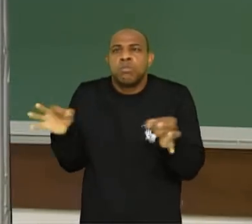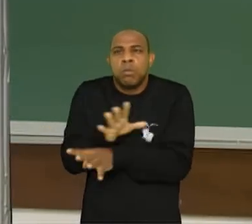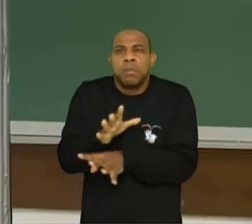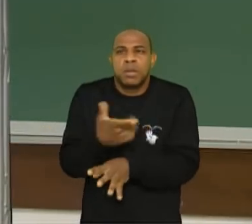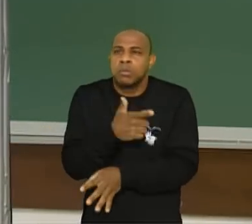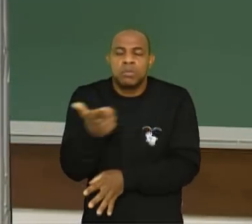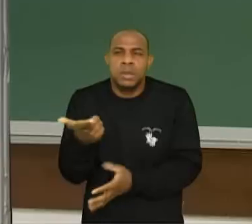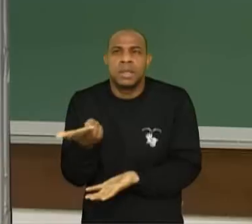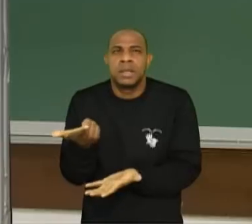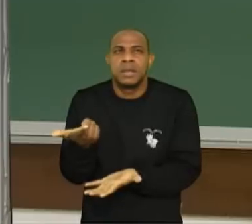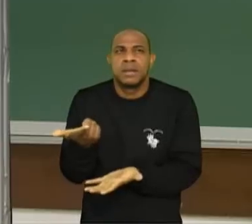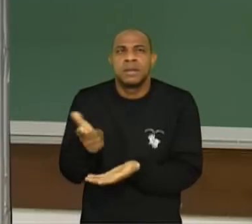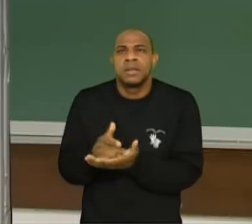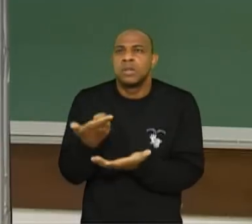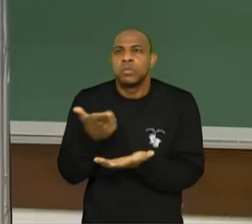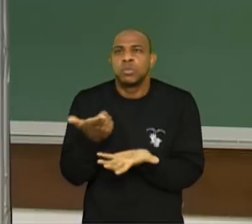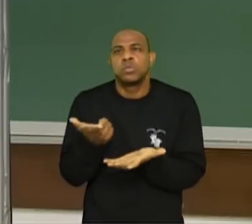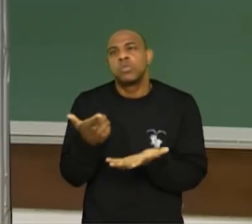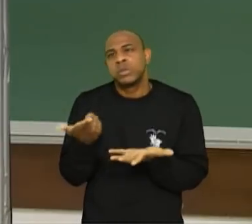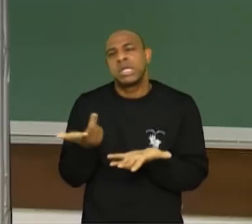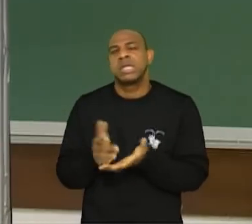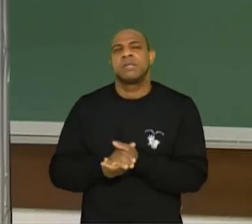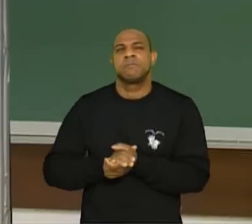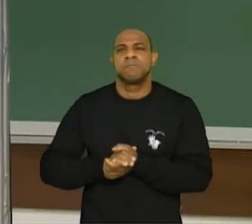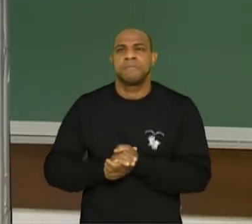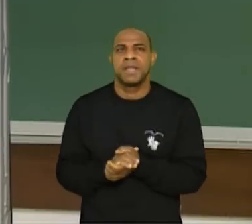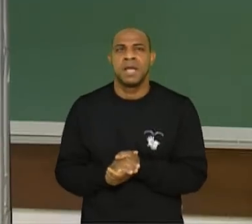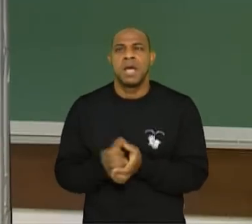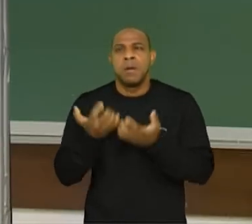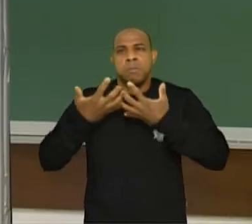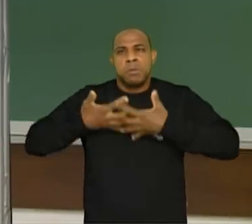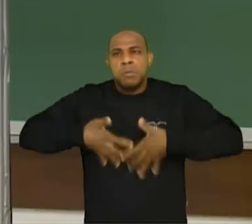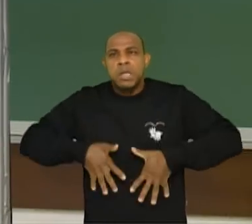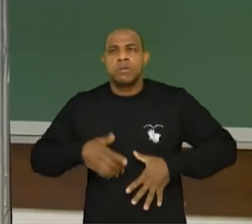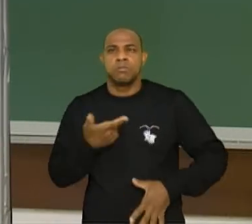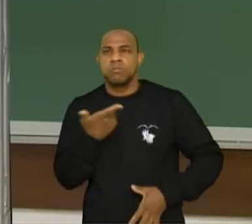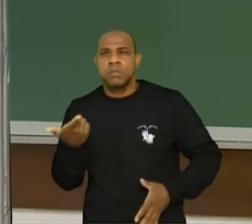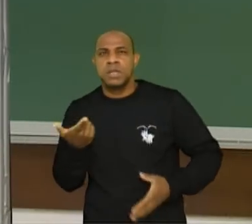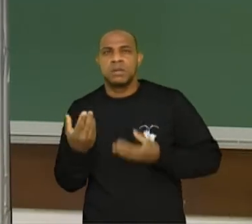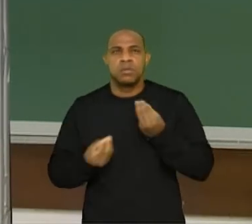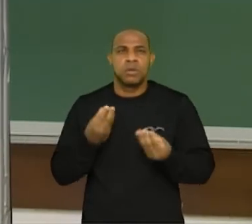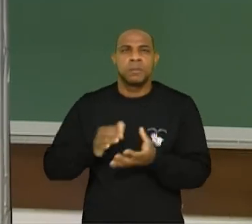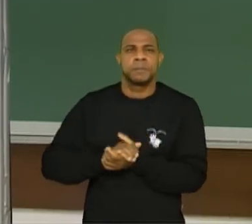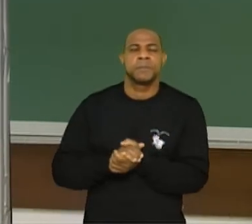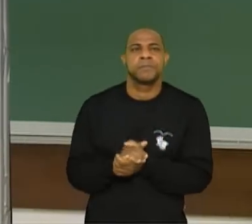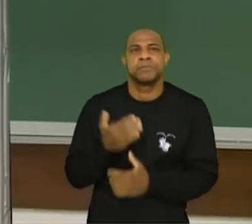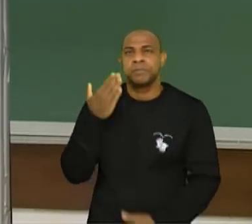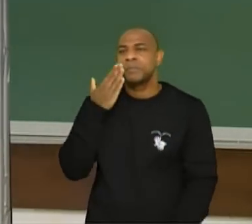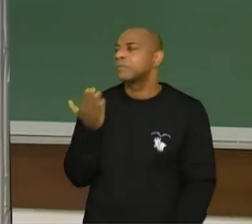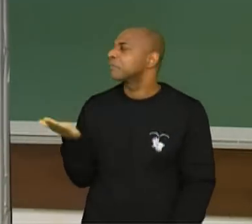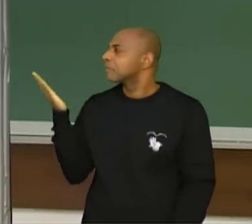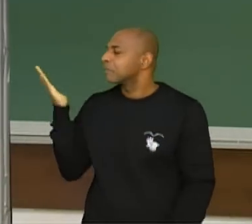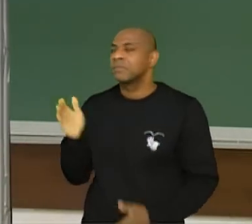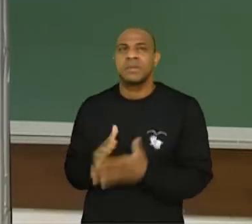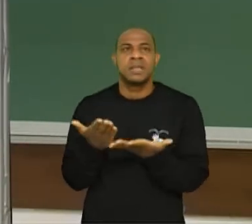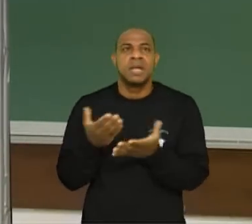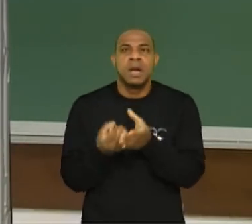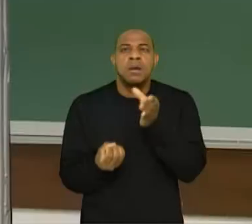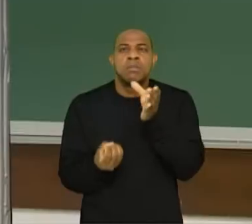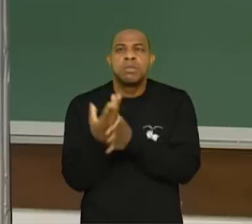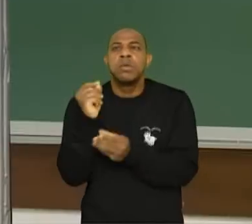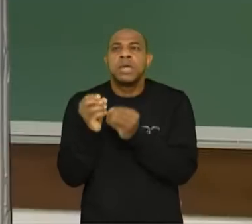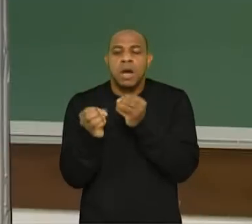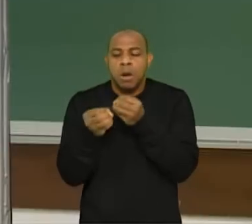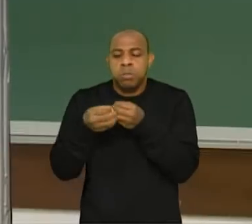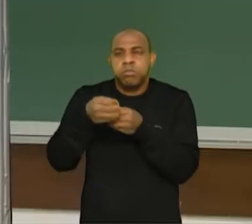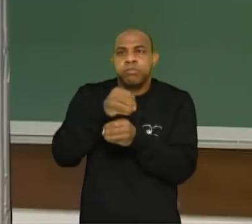né? Eles são assim, eles não têm metabolismo, né? Então, o que acontece? Eles são organoides formados ali por moléculas, né,